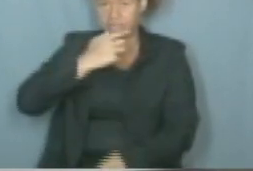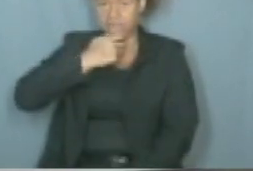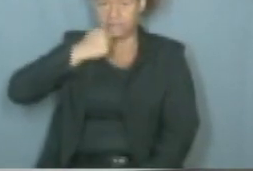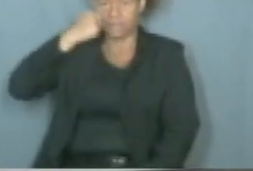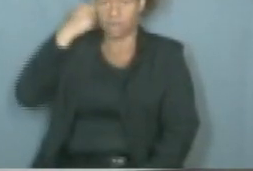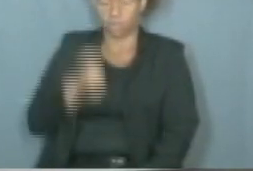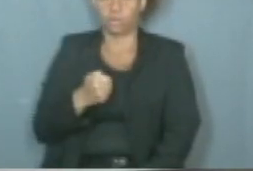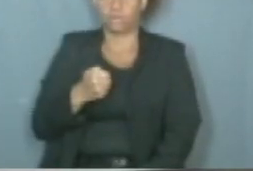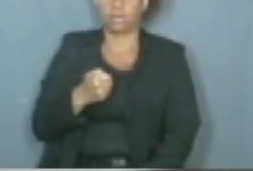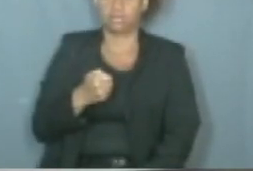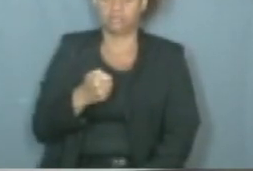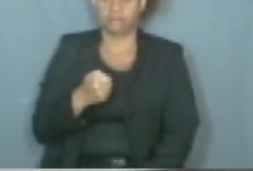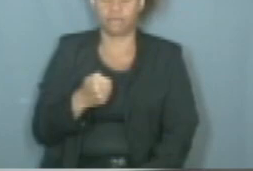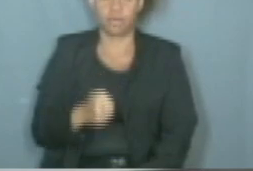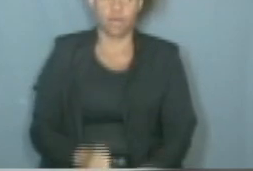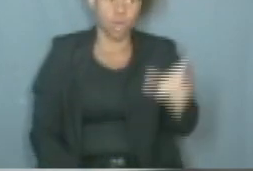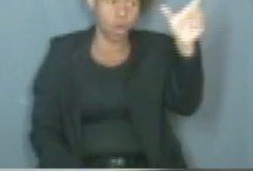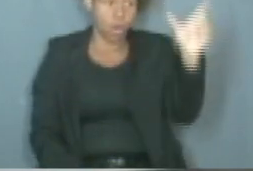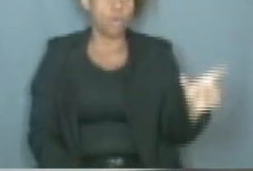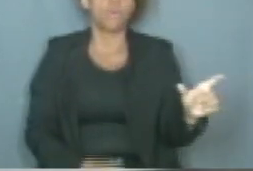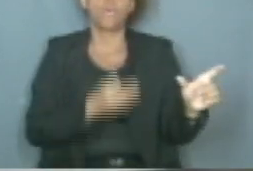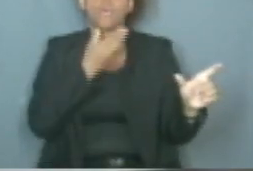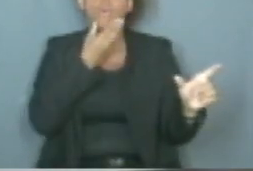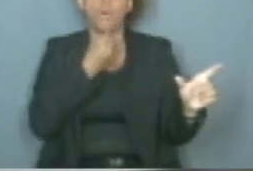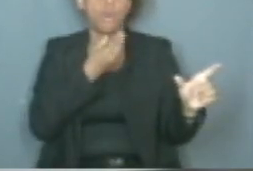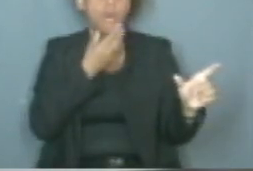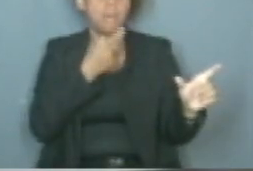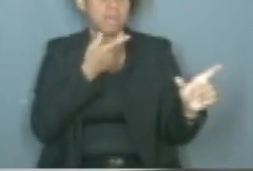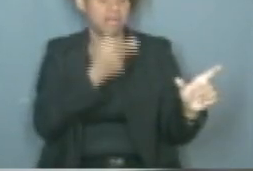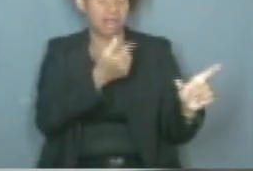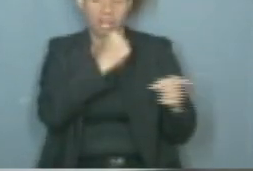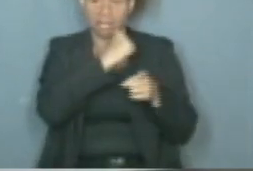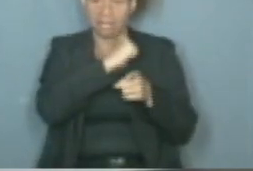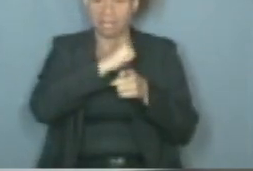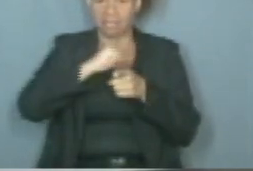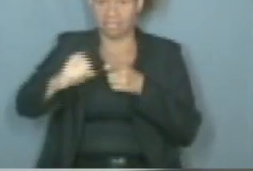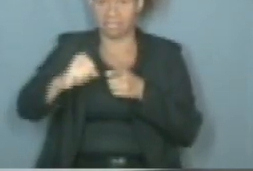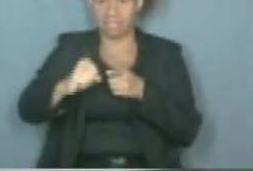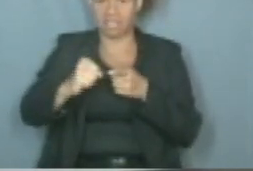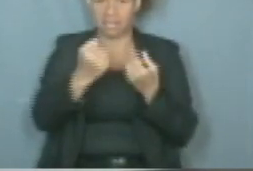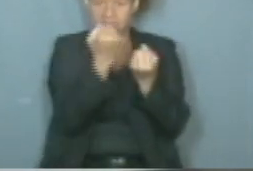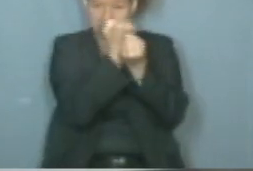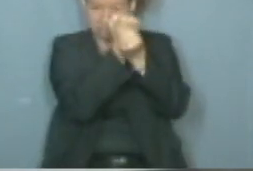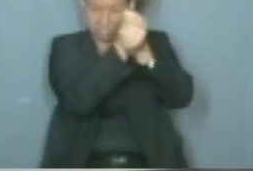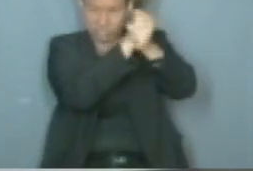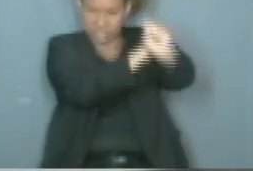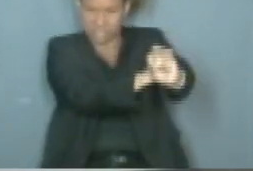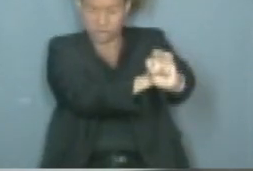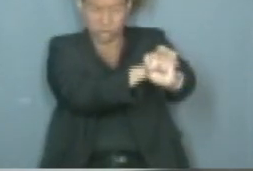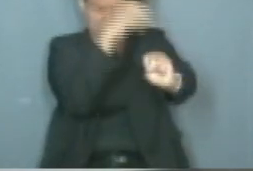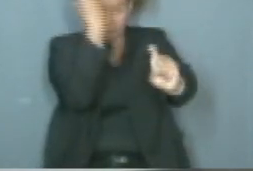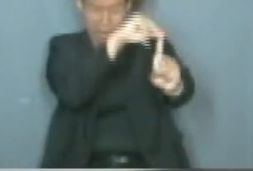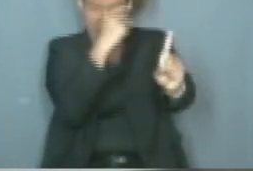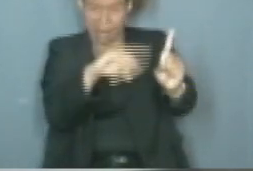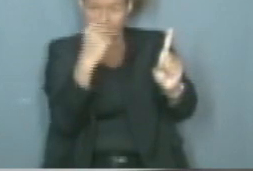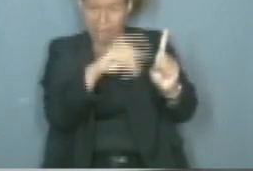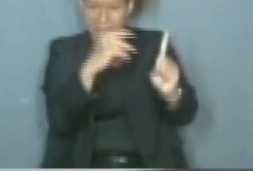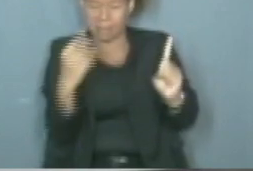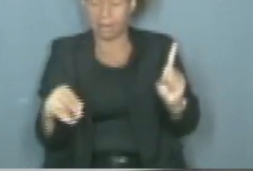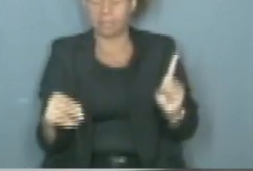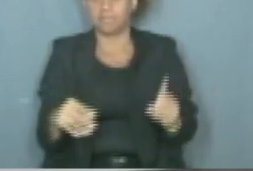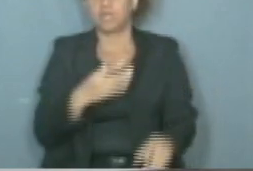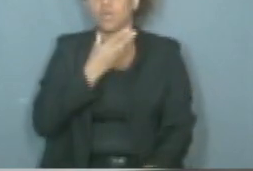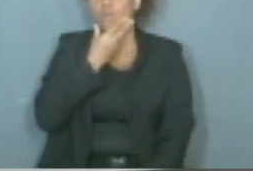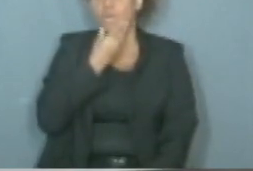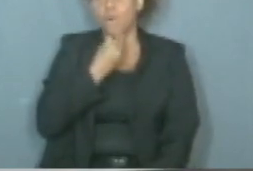ditadura, o homem que disse defender a tortura, o homem